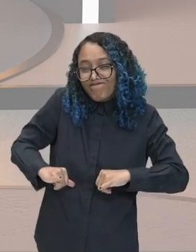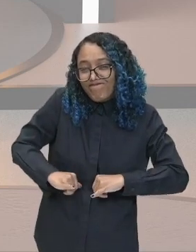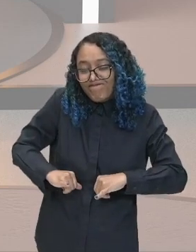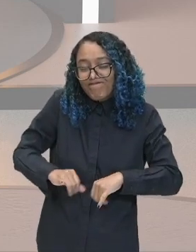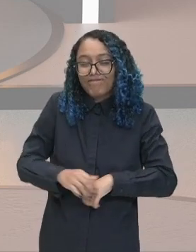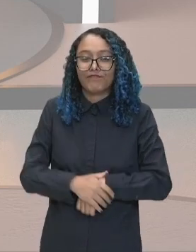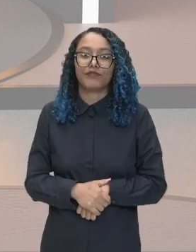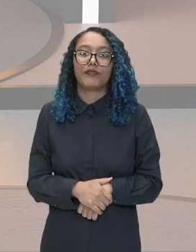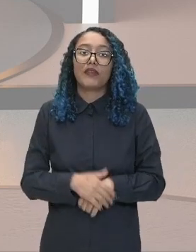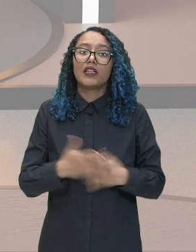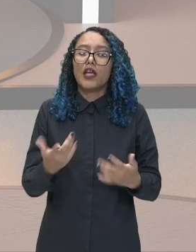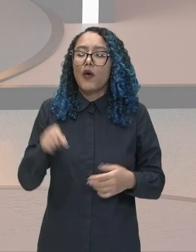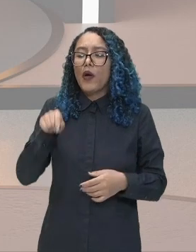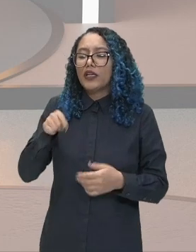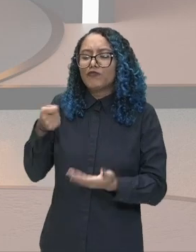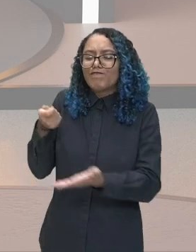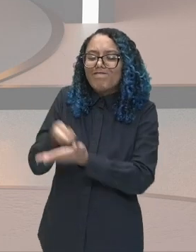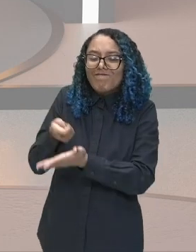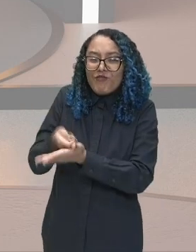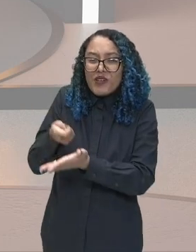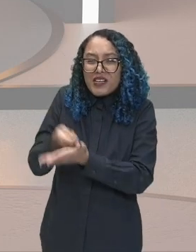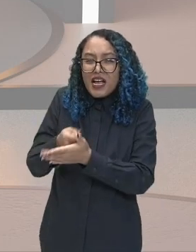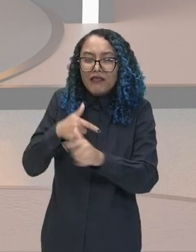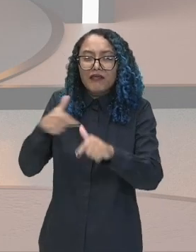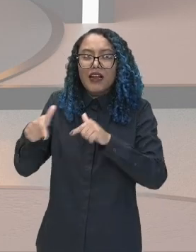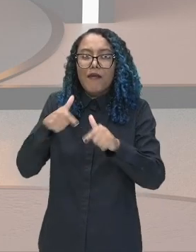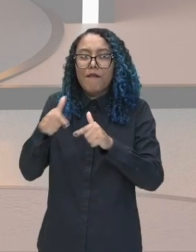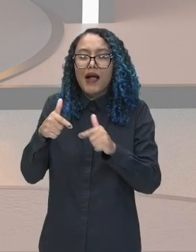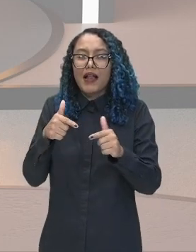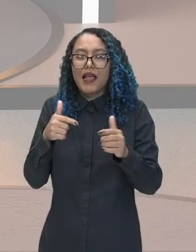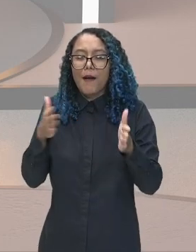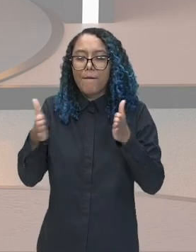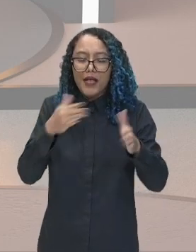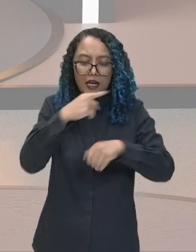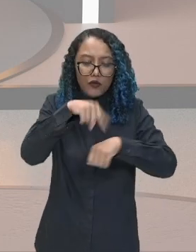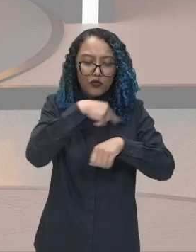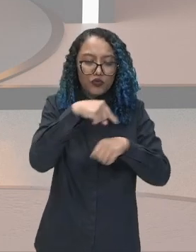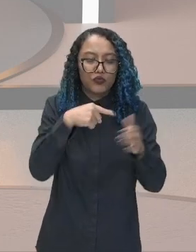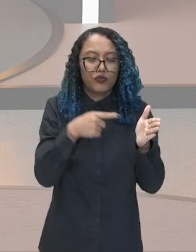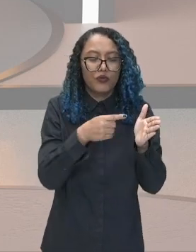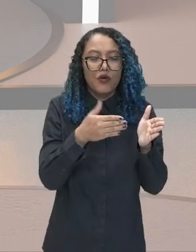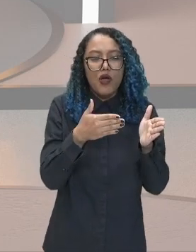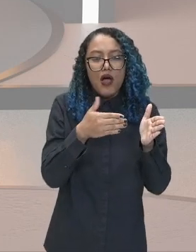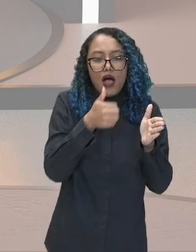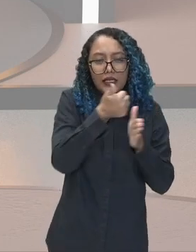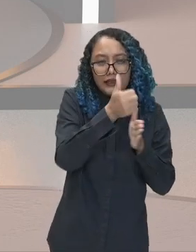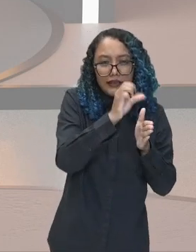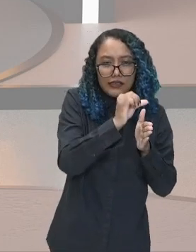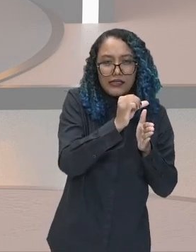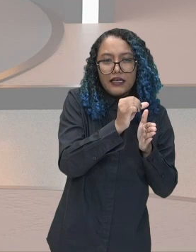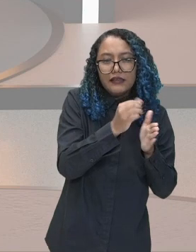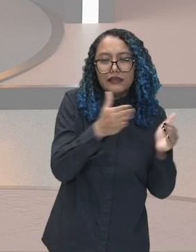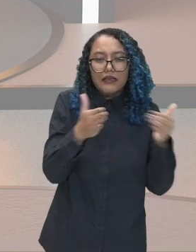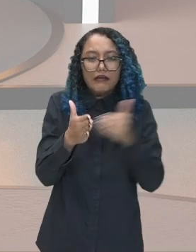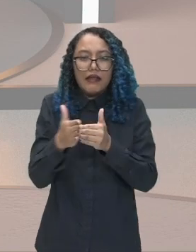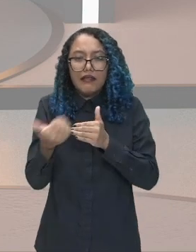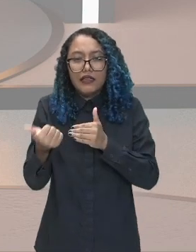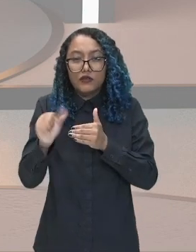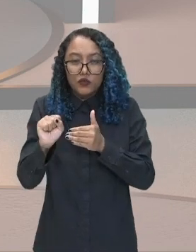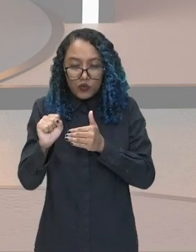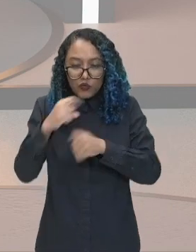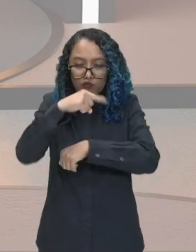eram obrigados a trabalhar de 16 a 18 horas por dia. Imagine, né?